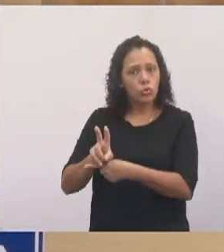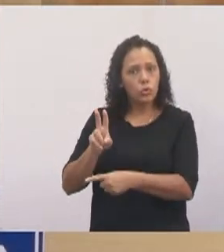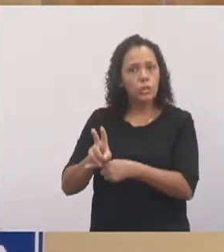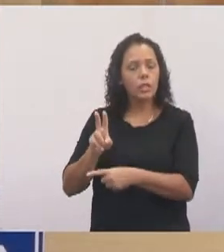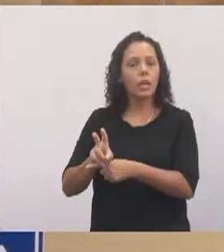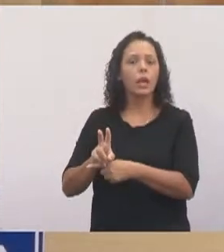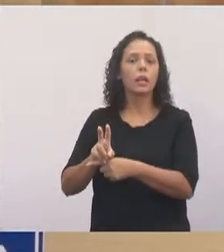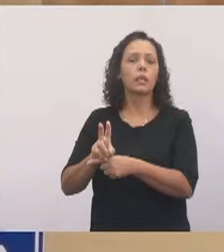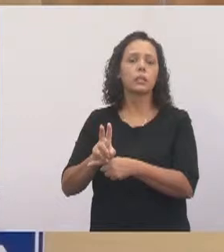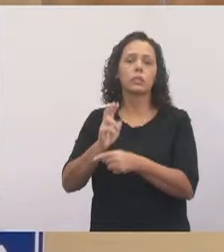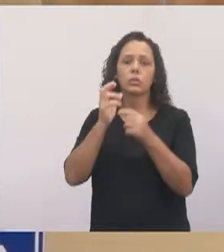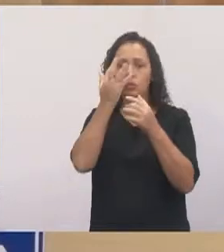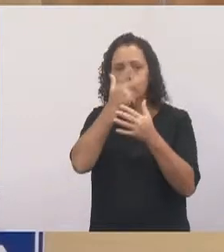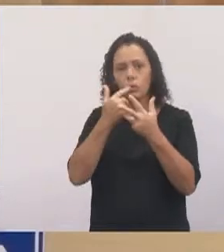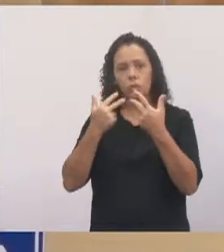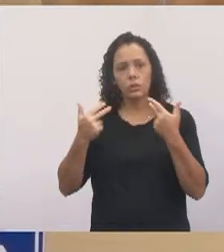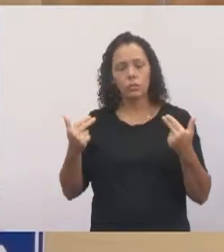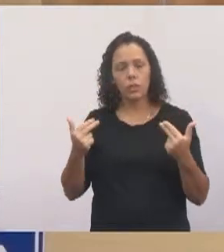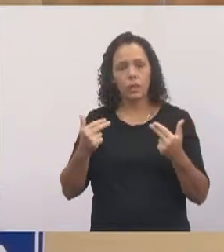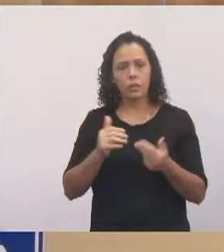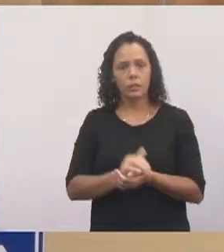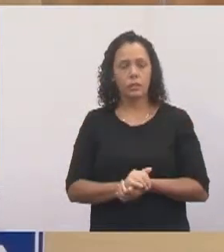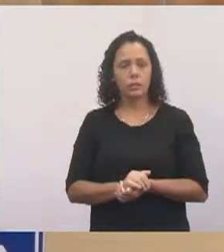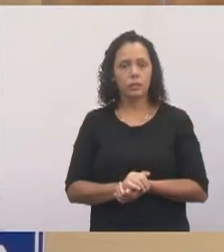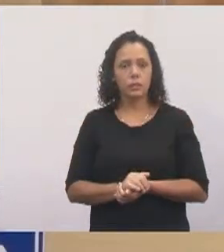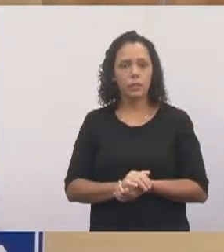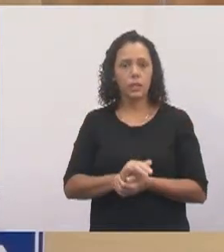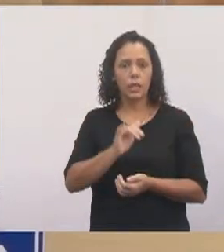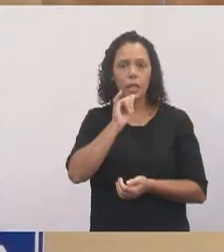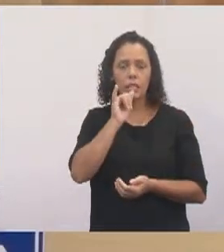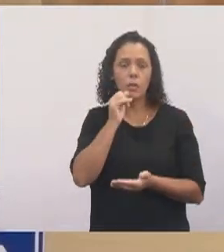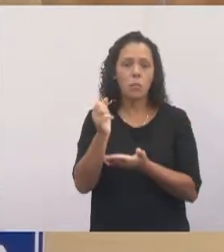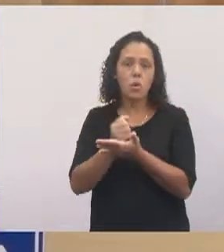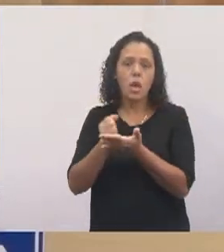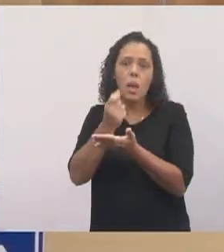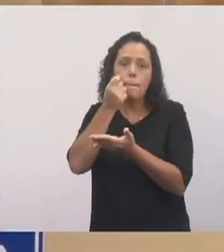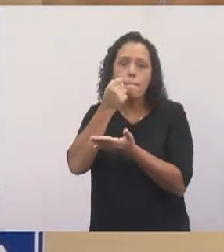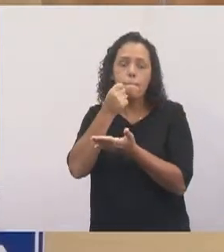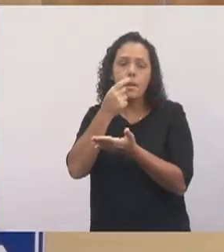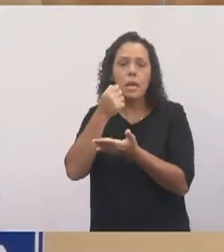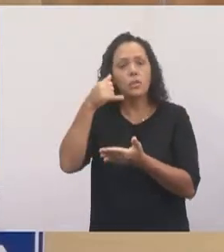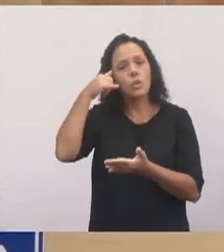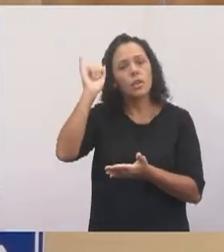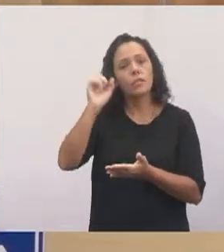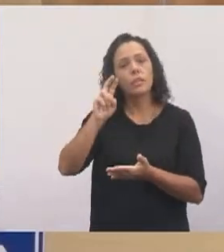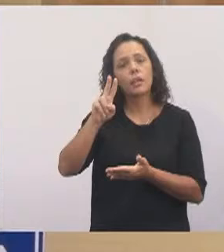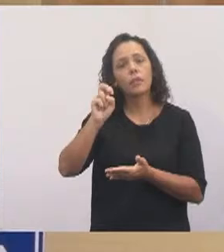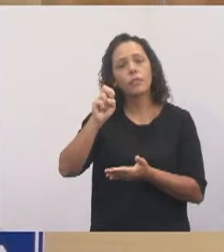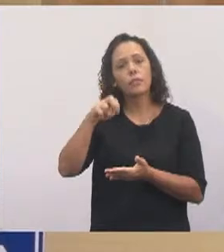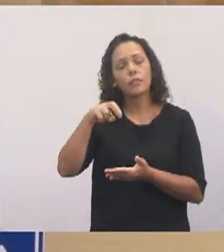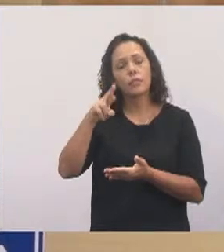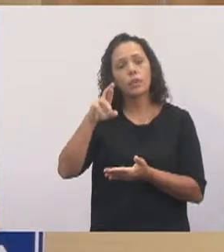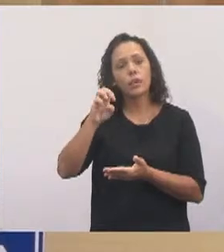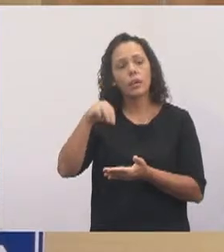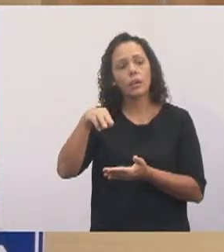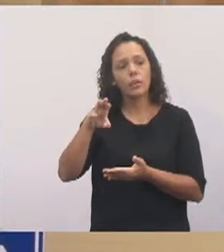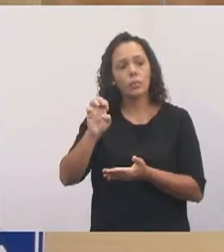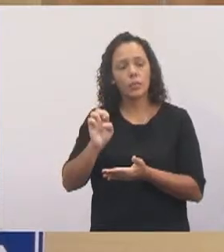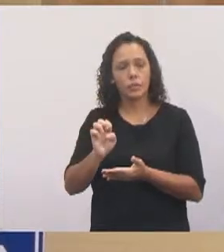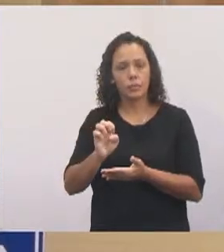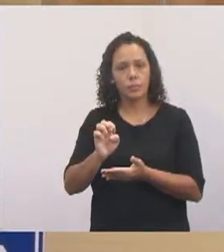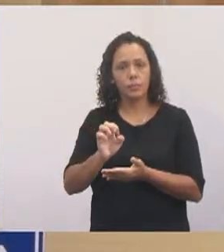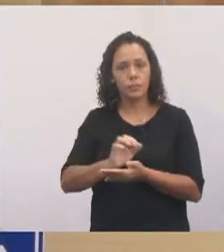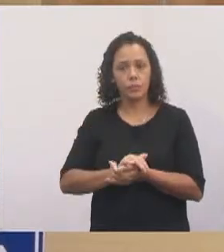vermifugação. Espera lá, tem algum verme no bichinho? É quem vai receber que receba com verme,